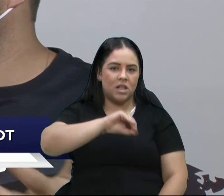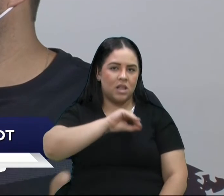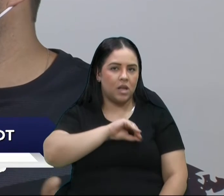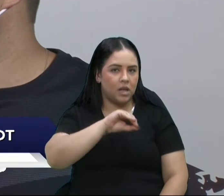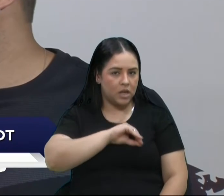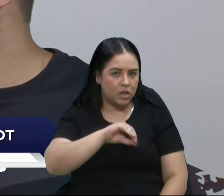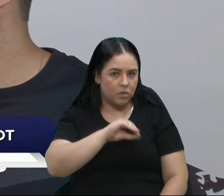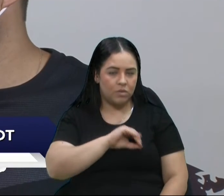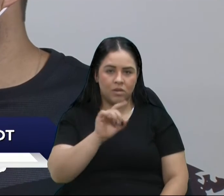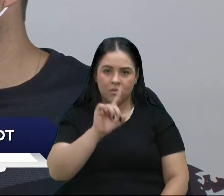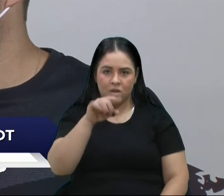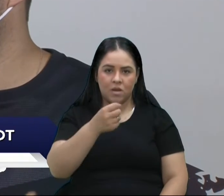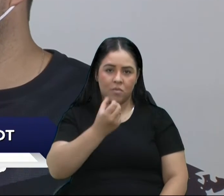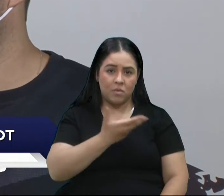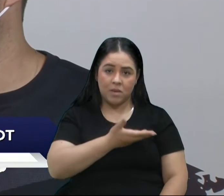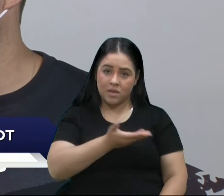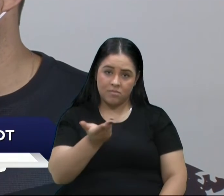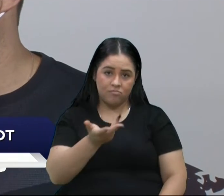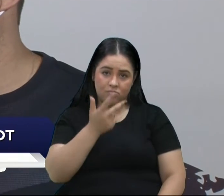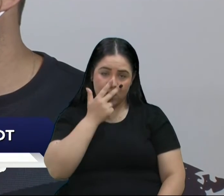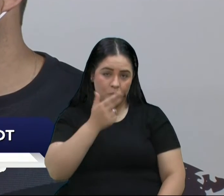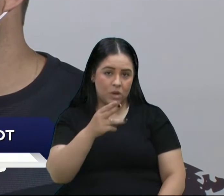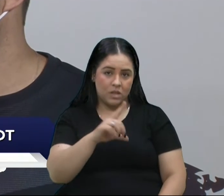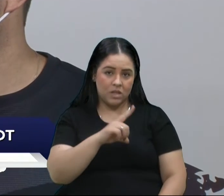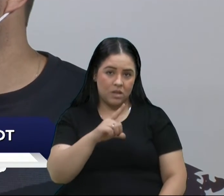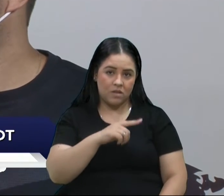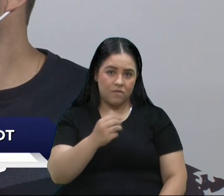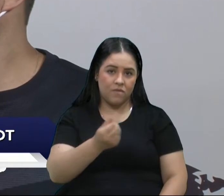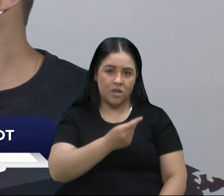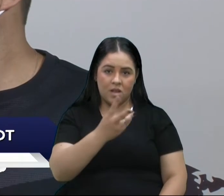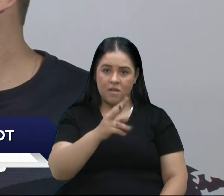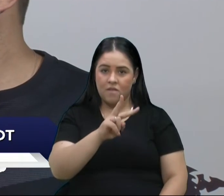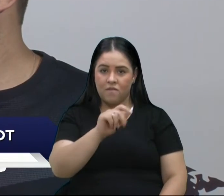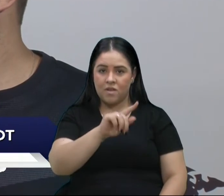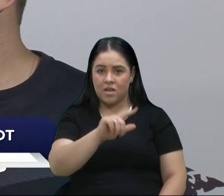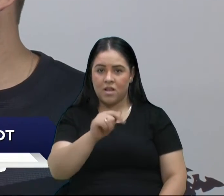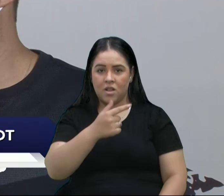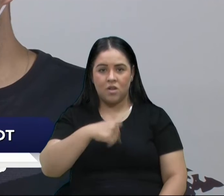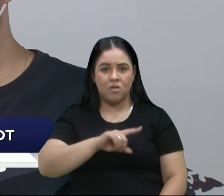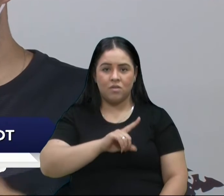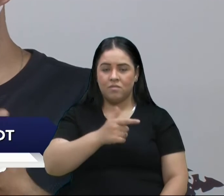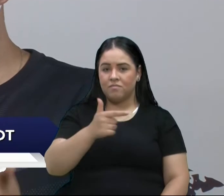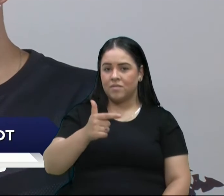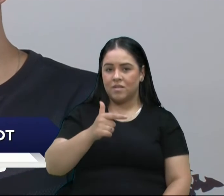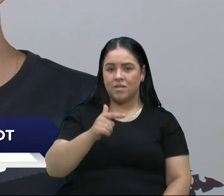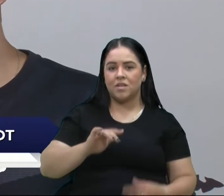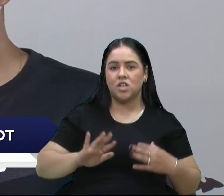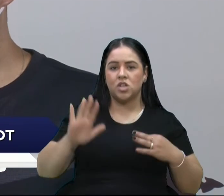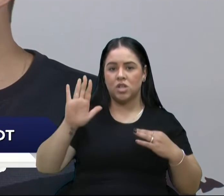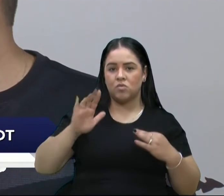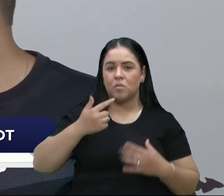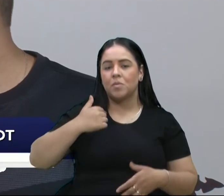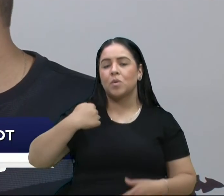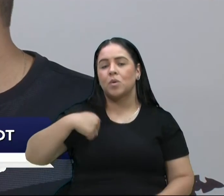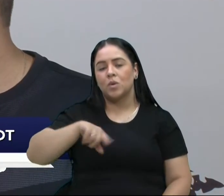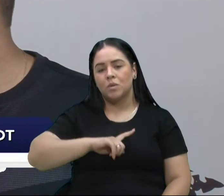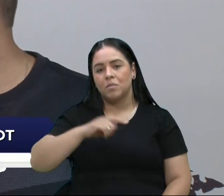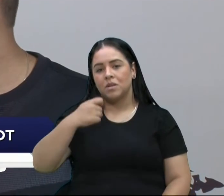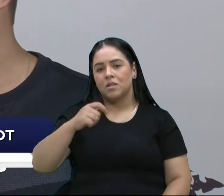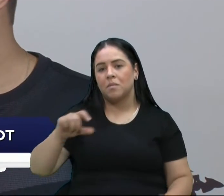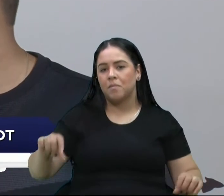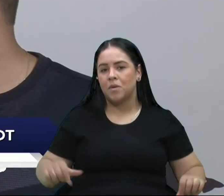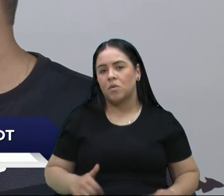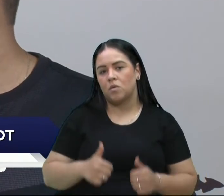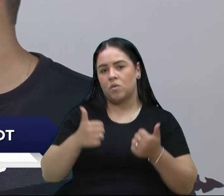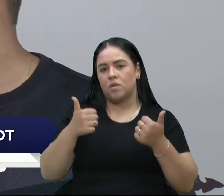A oferta não é boa para eles, né? Mesmo tendo o número de vagas, a gente não vê o número de candidatos. Então, nós precisamos também melhorar a questão salarial dos